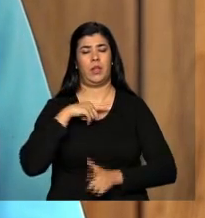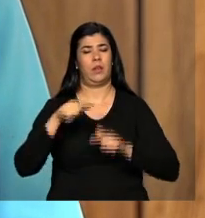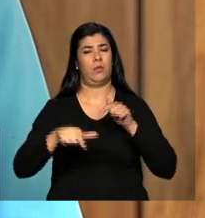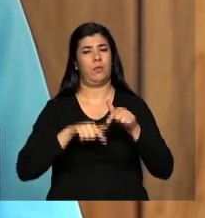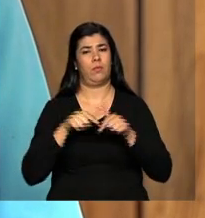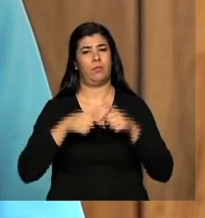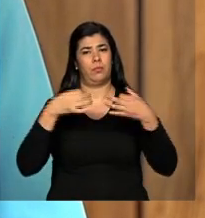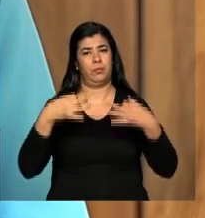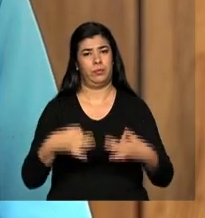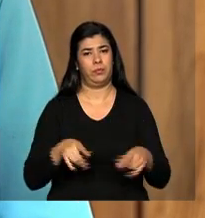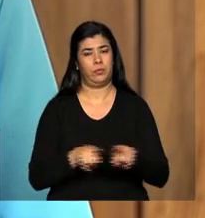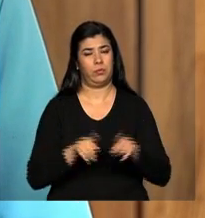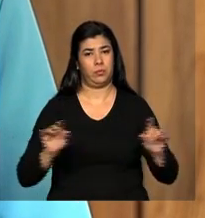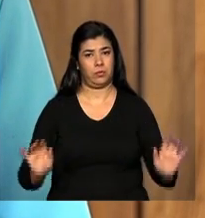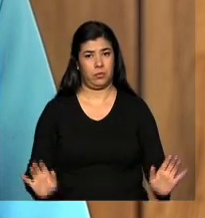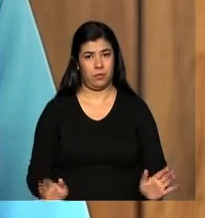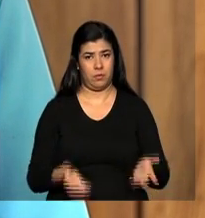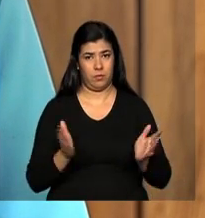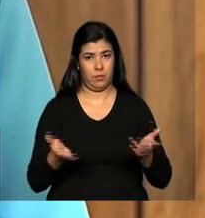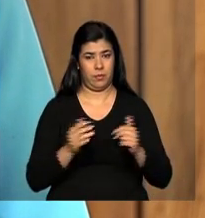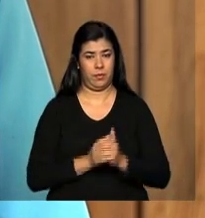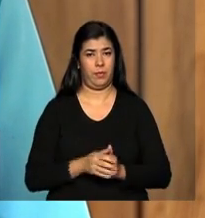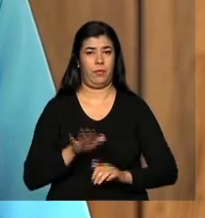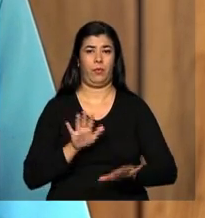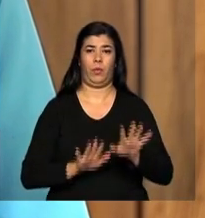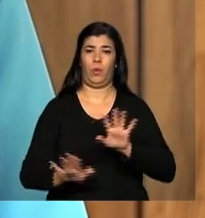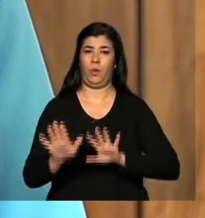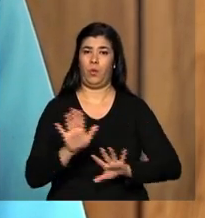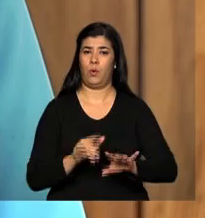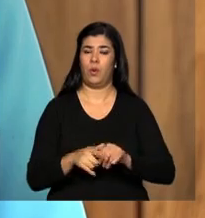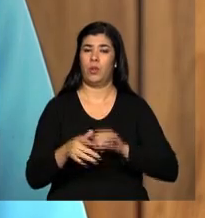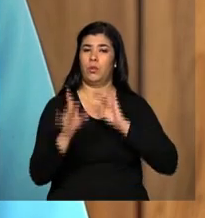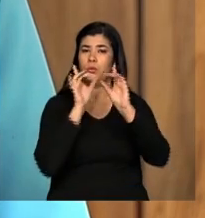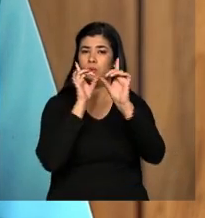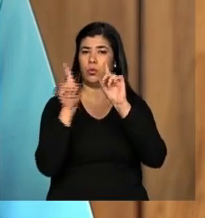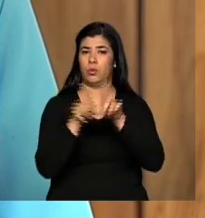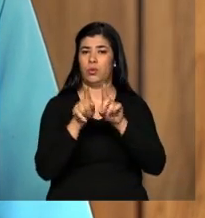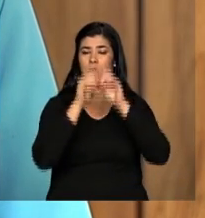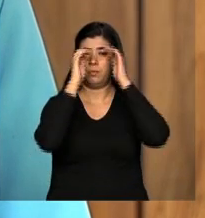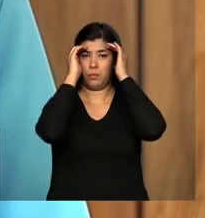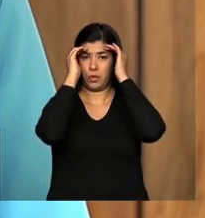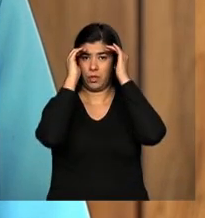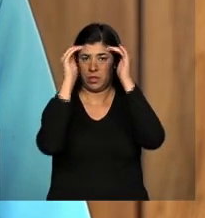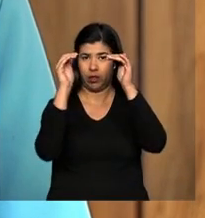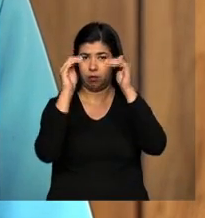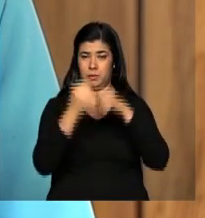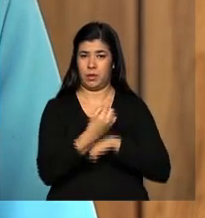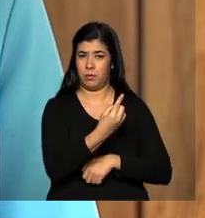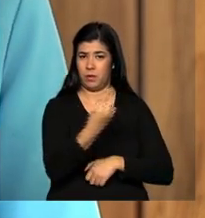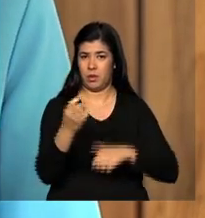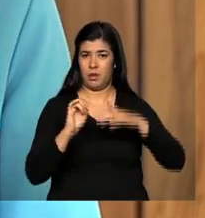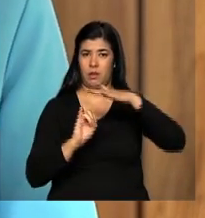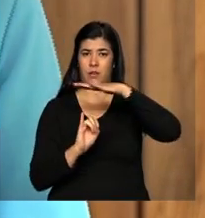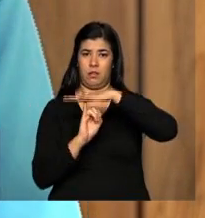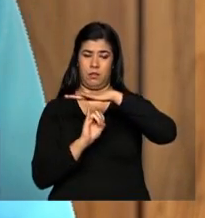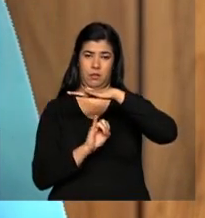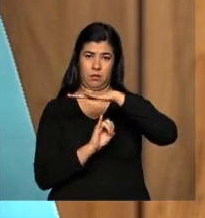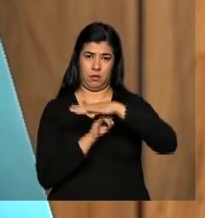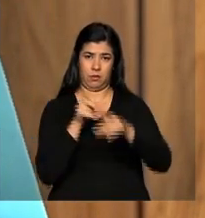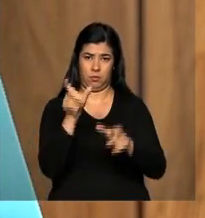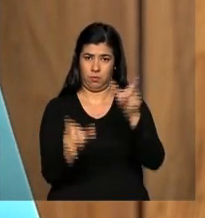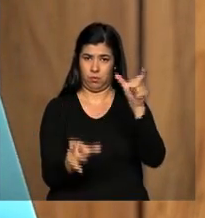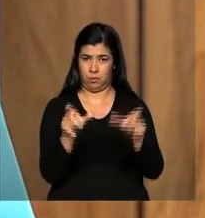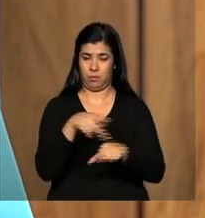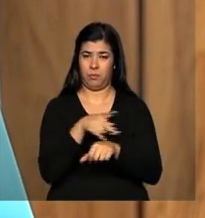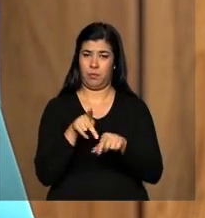cumprir. Estimula a moderação, o diálogo e o respeito às instituições. O